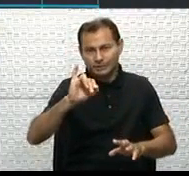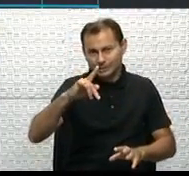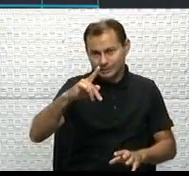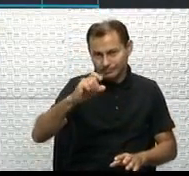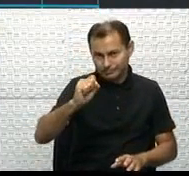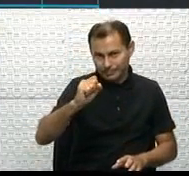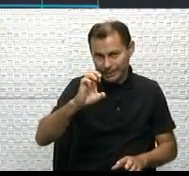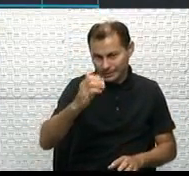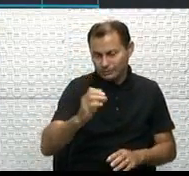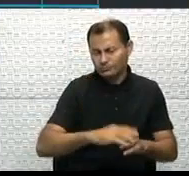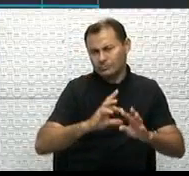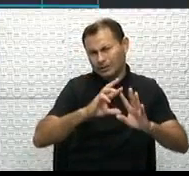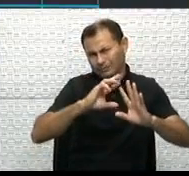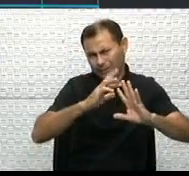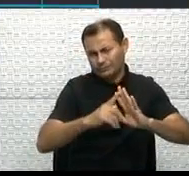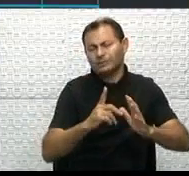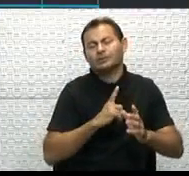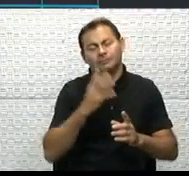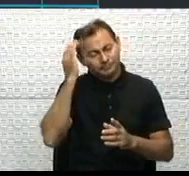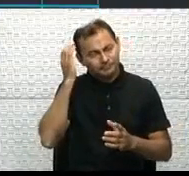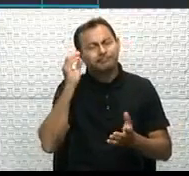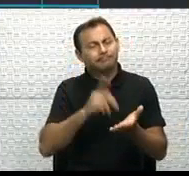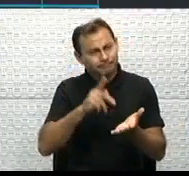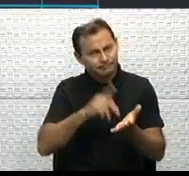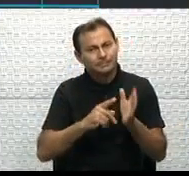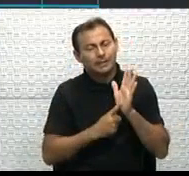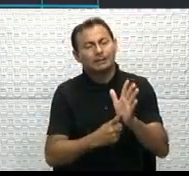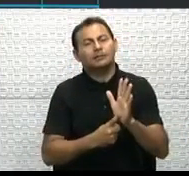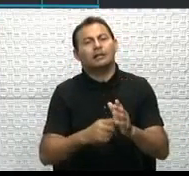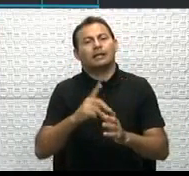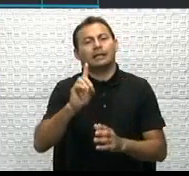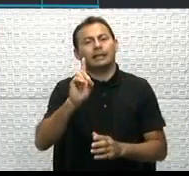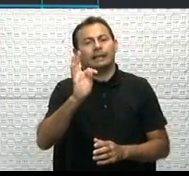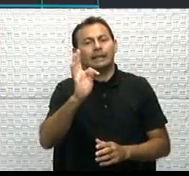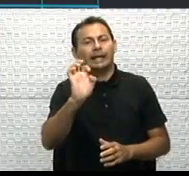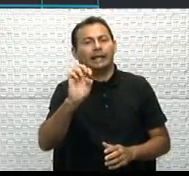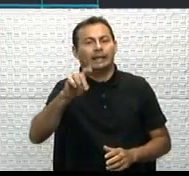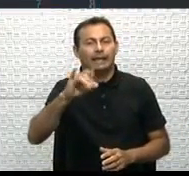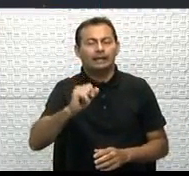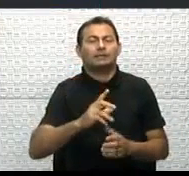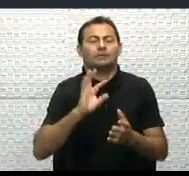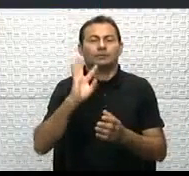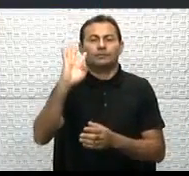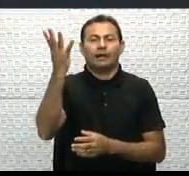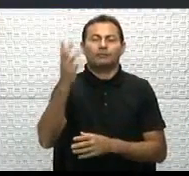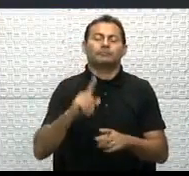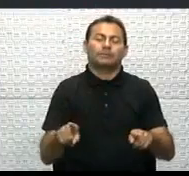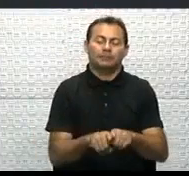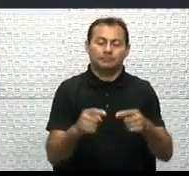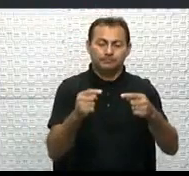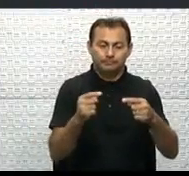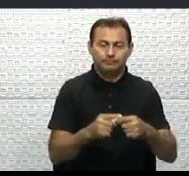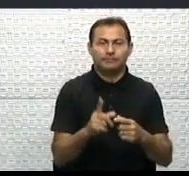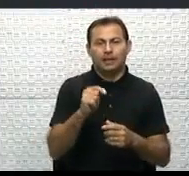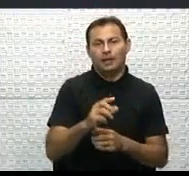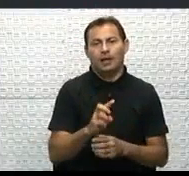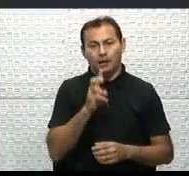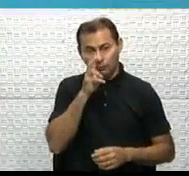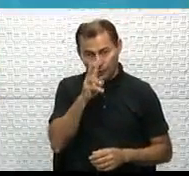pôde identificar que existe de fato uma tendência de correlação positiva nos dados. E ainda mais, que a correlação